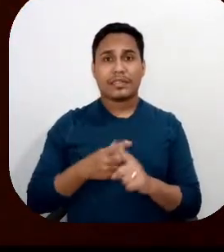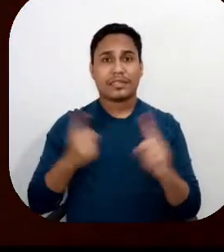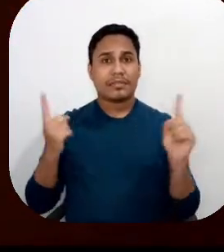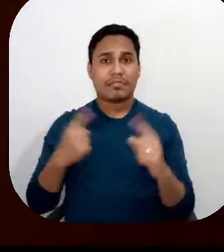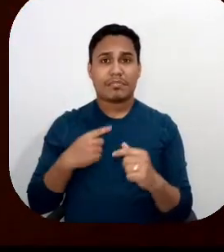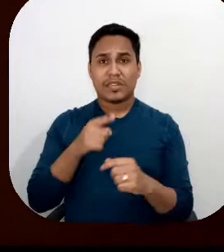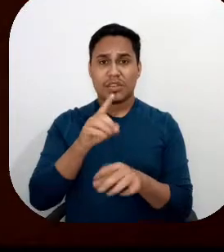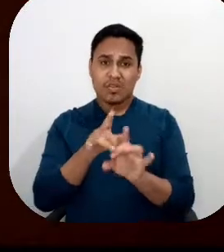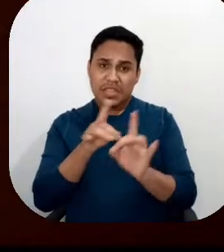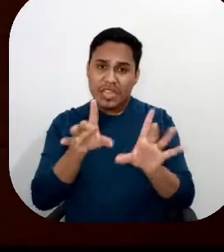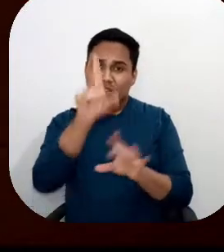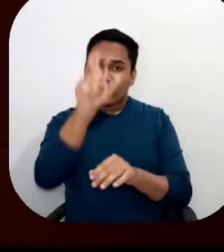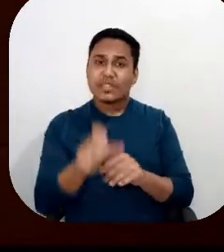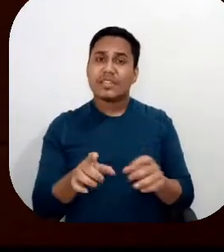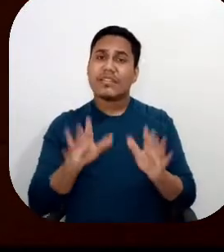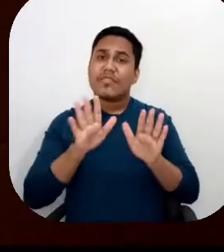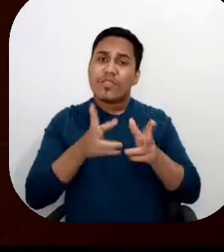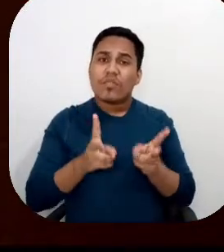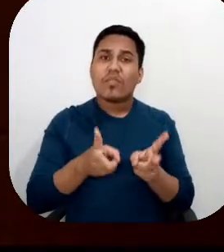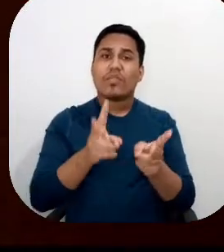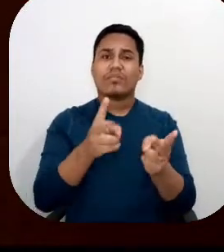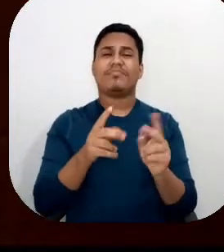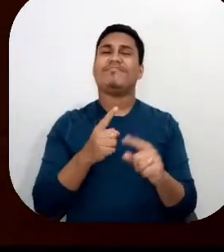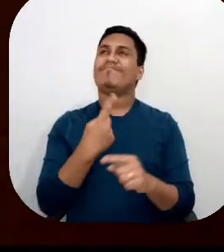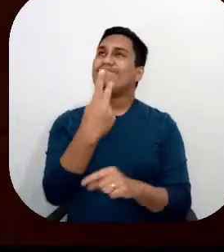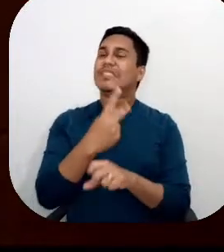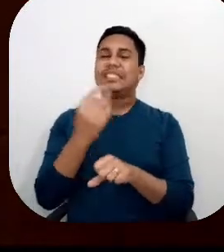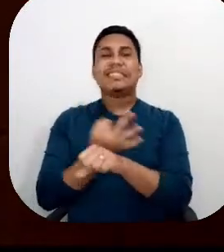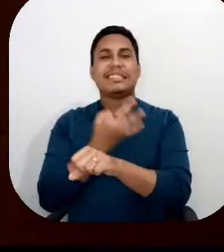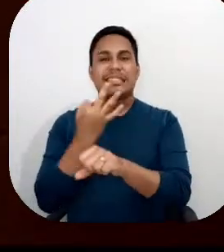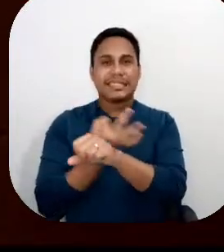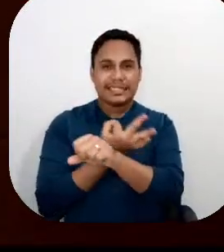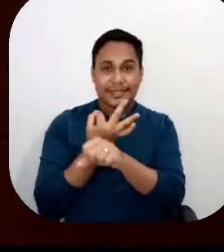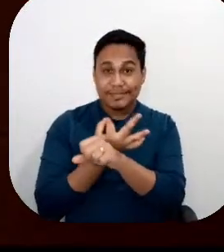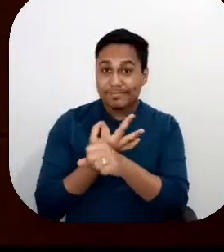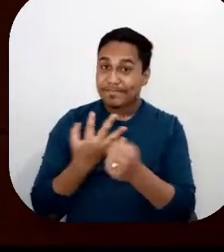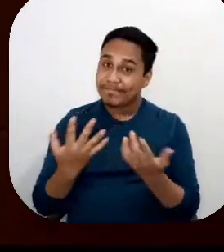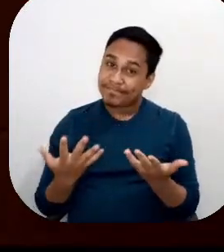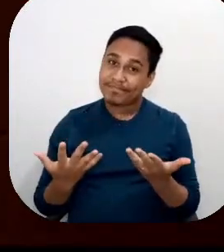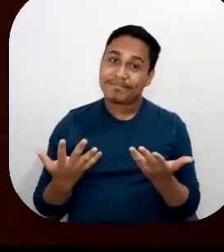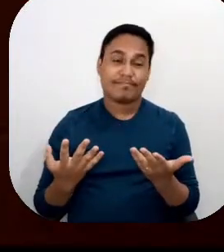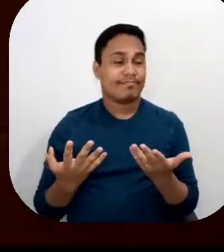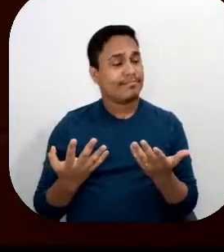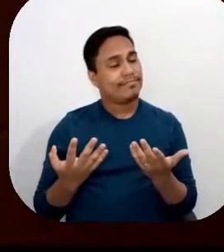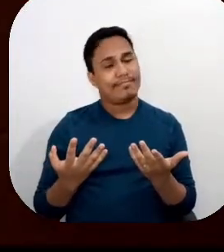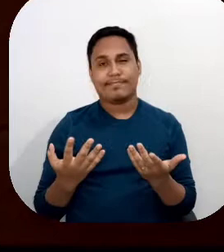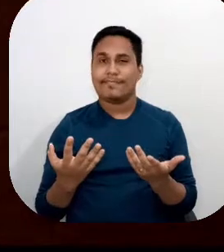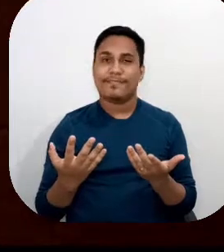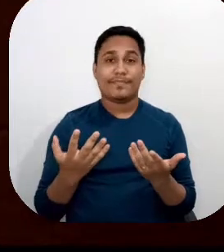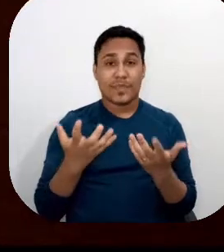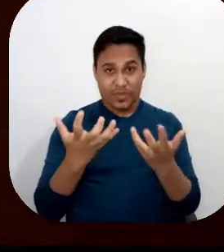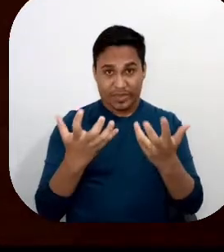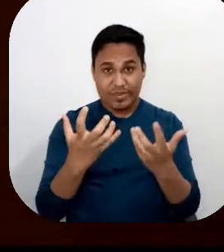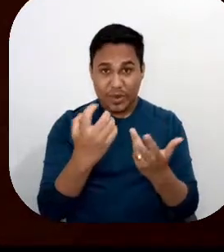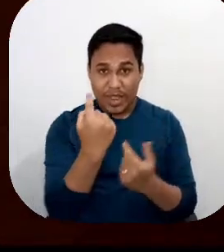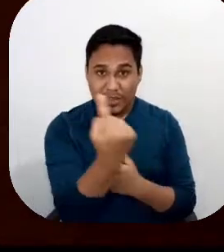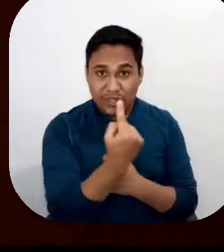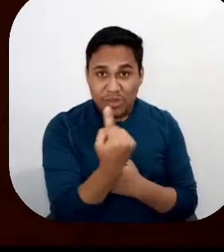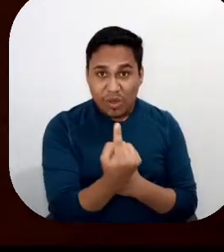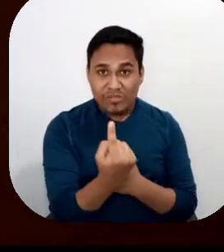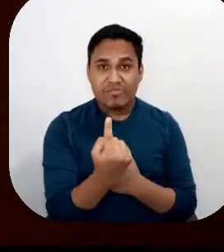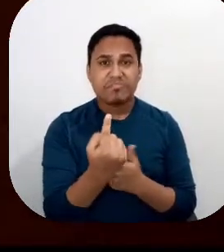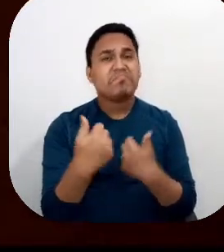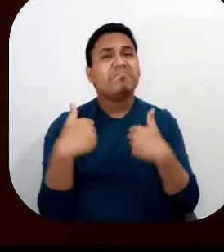onde eu quero chegar, a roleta russa na estrada, e o caos vai nos alcançar. Quer andar só? Ande. Quer ficar